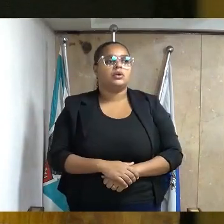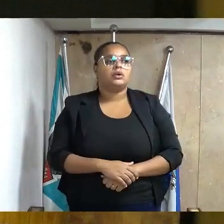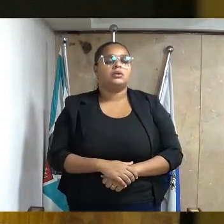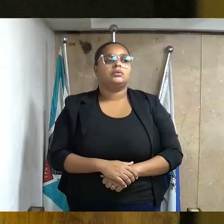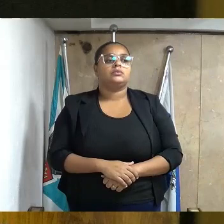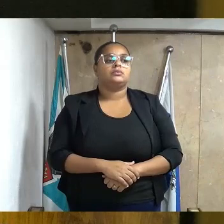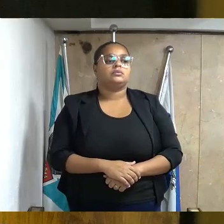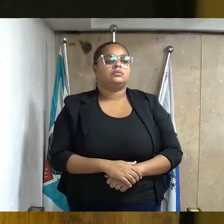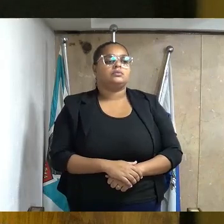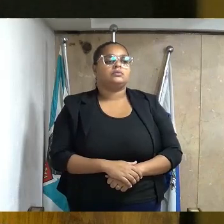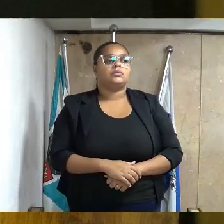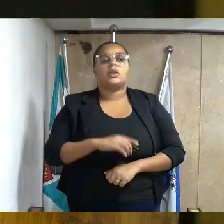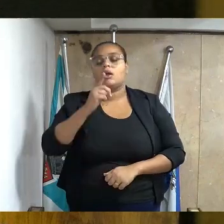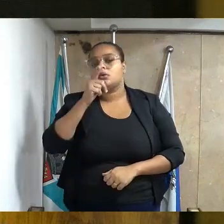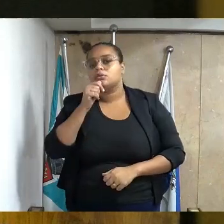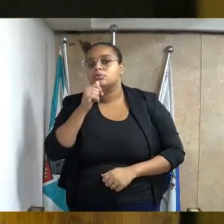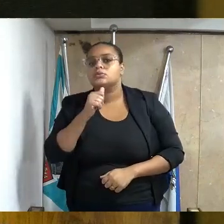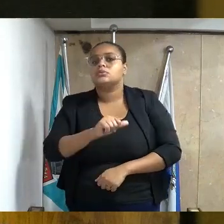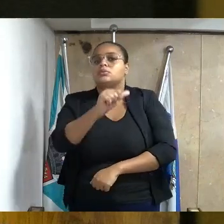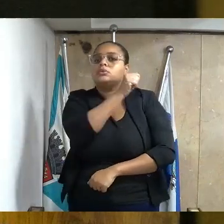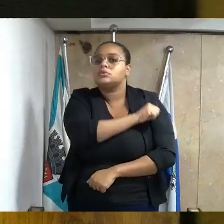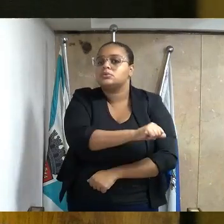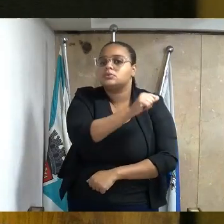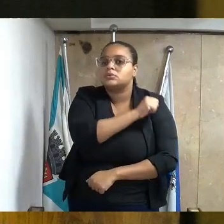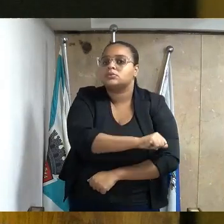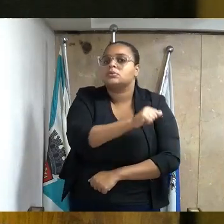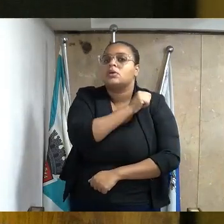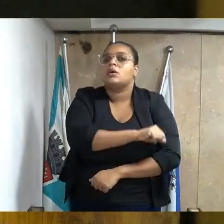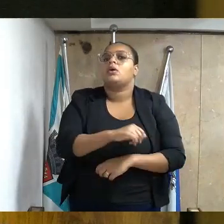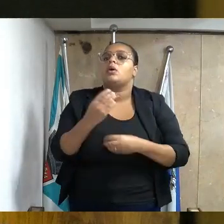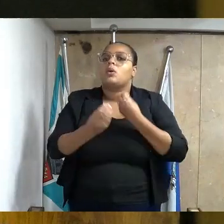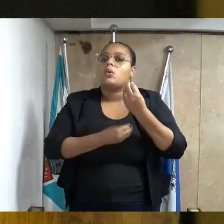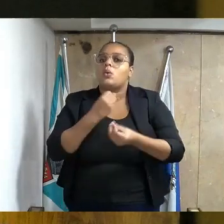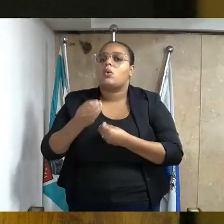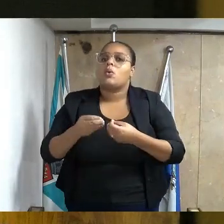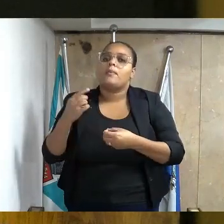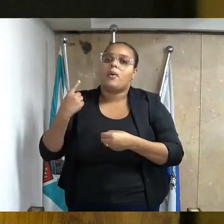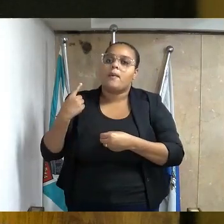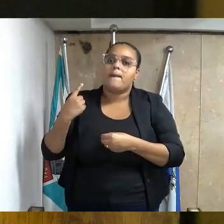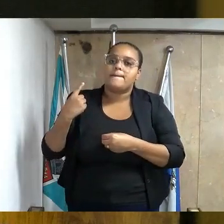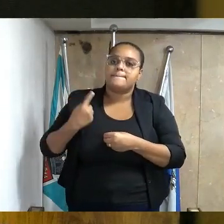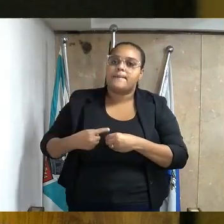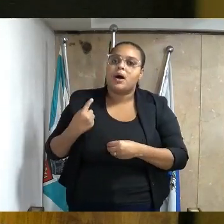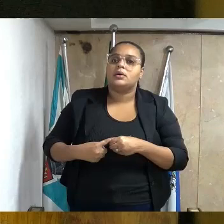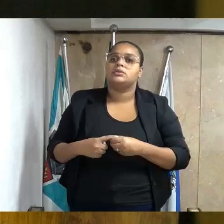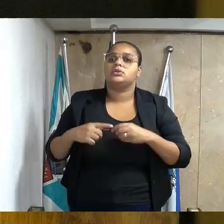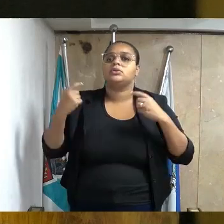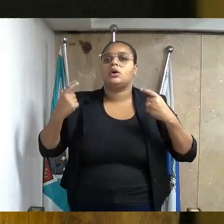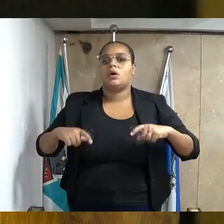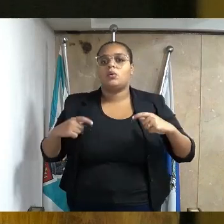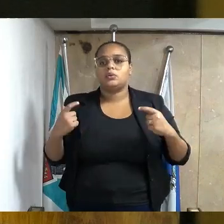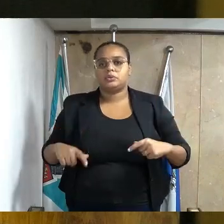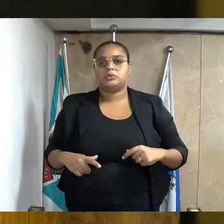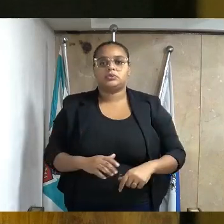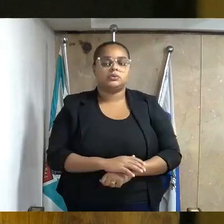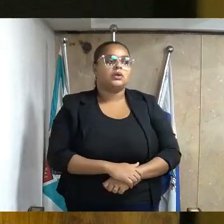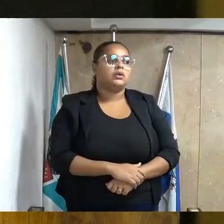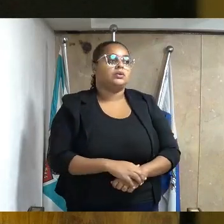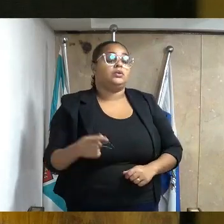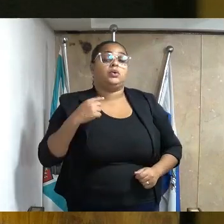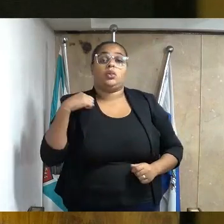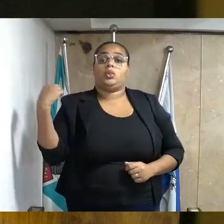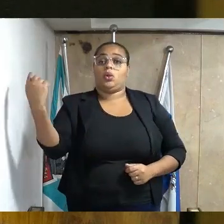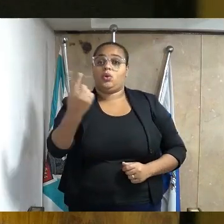da Águas do Rio com o município de Duque de Caxias, aonde